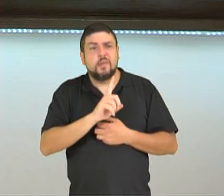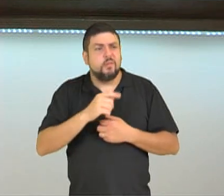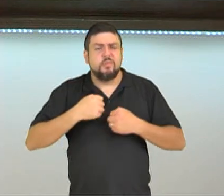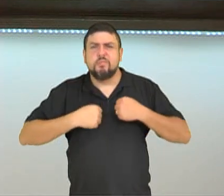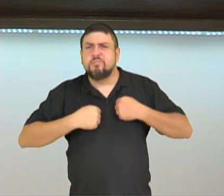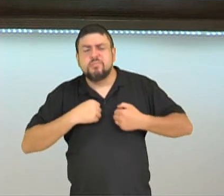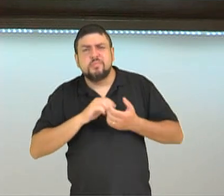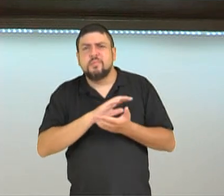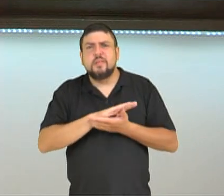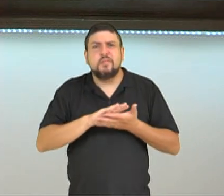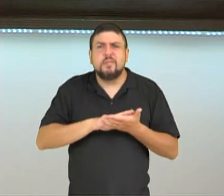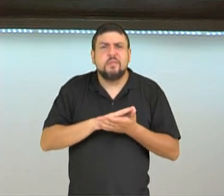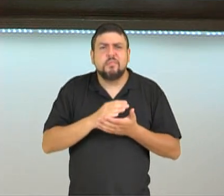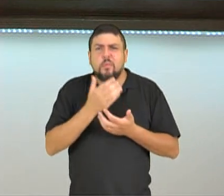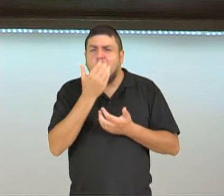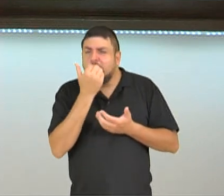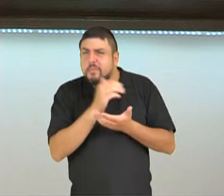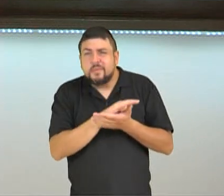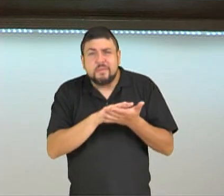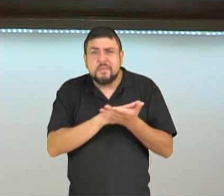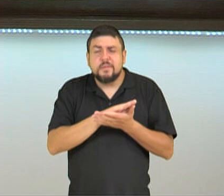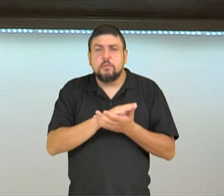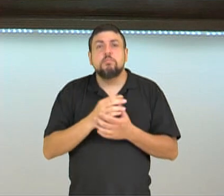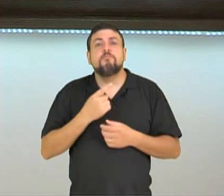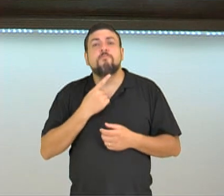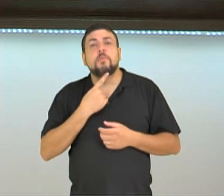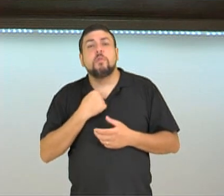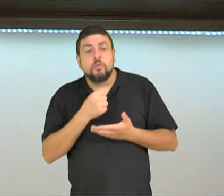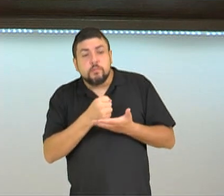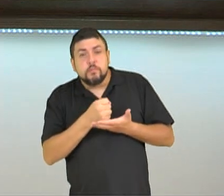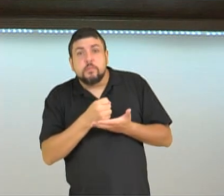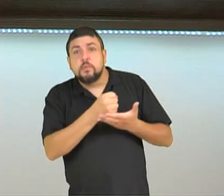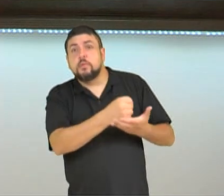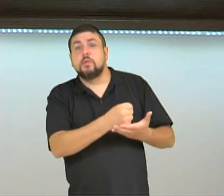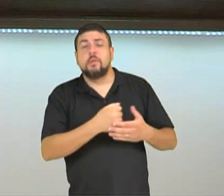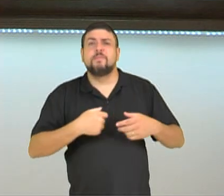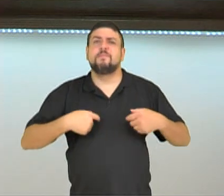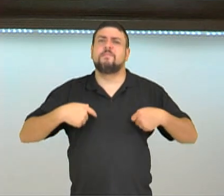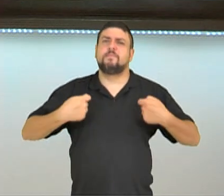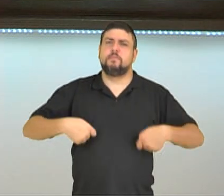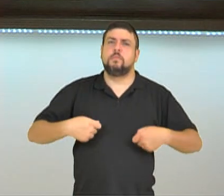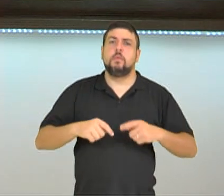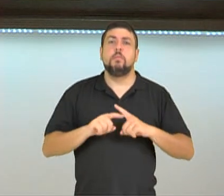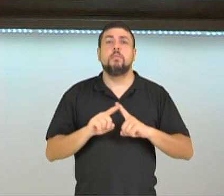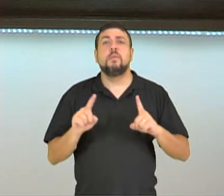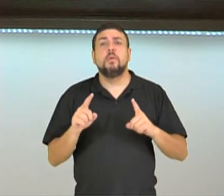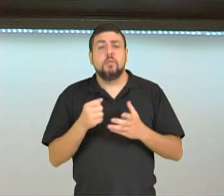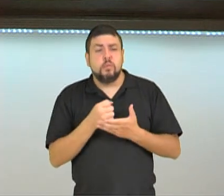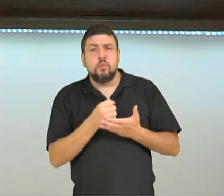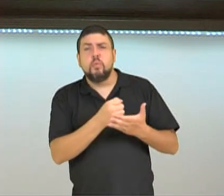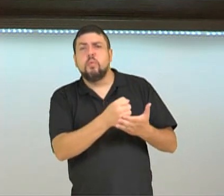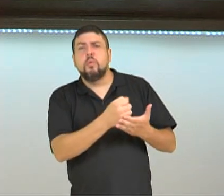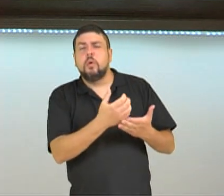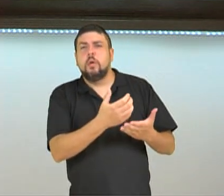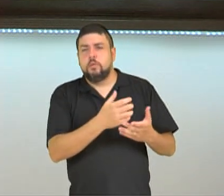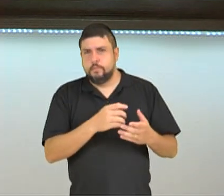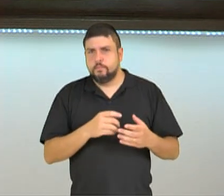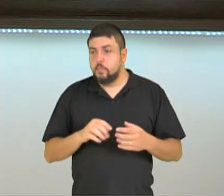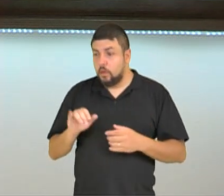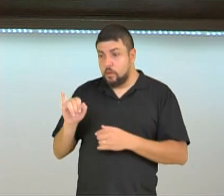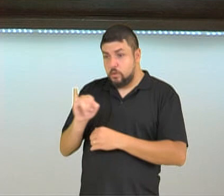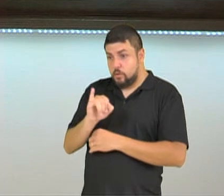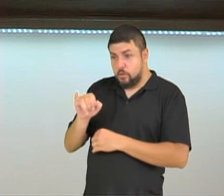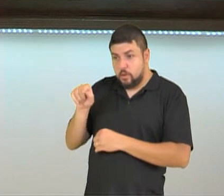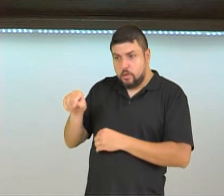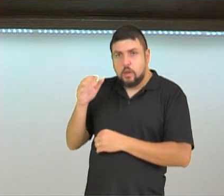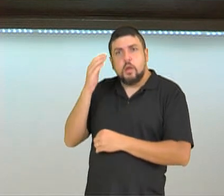que não se alimentou bem, e nós queremos ajudar, nós sentimos essa necessidade, mas como ajudar? Através de uma instituição que